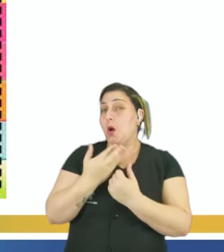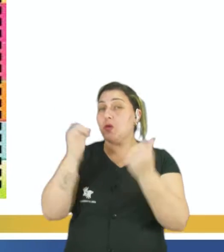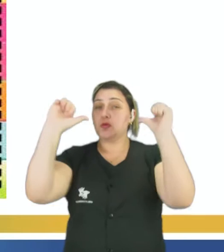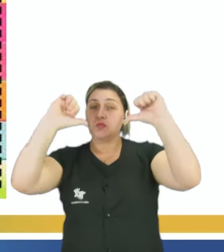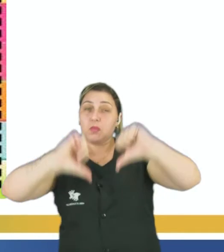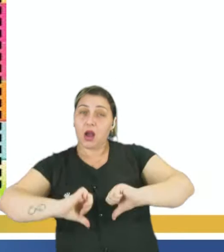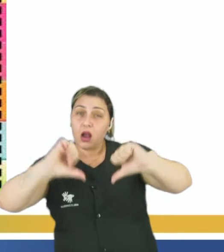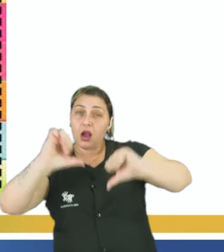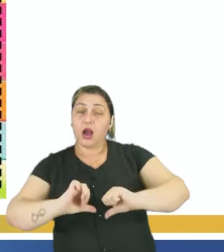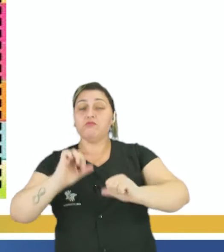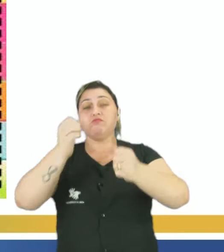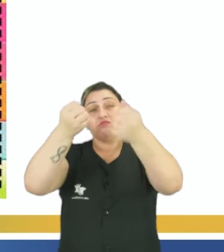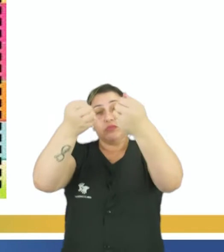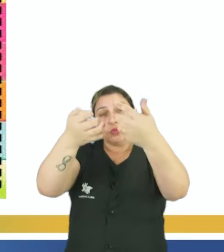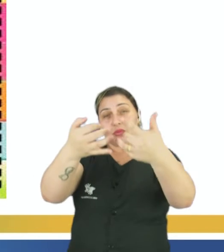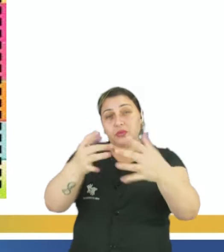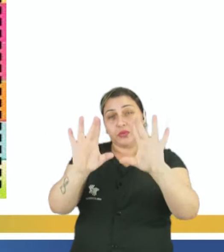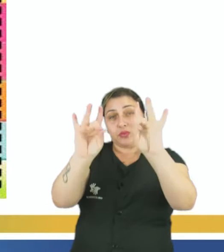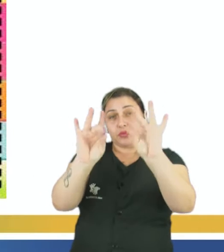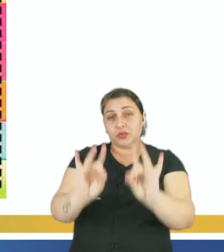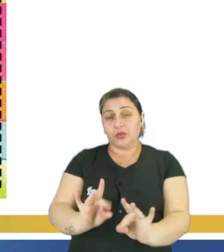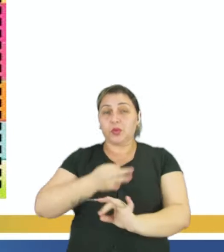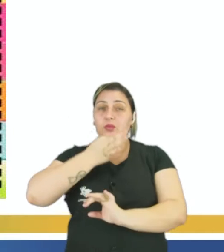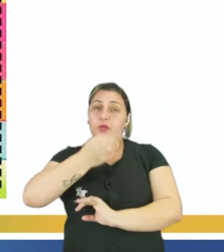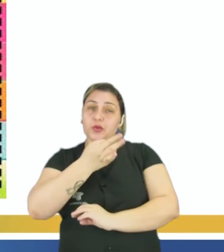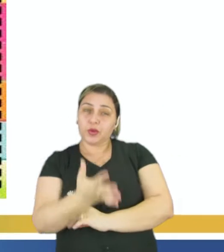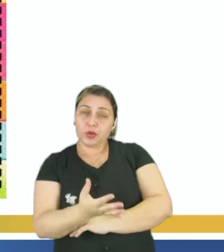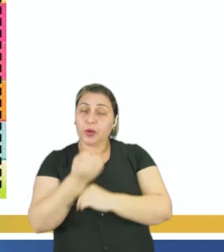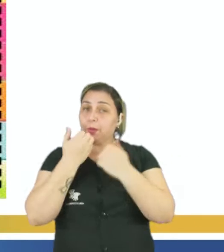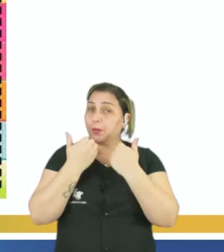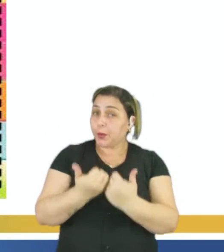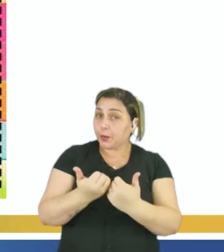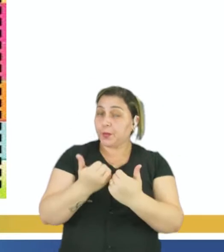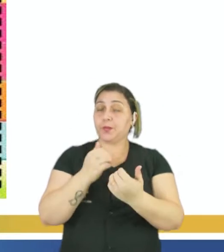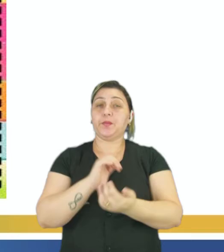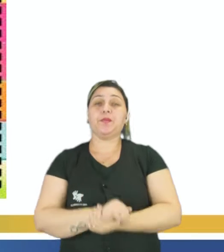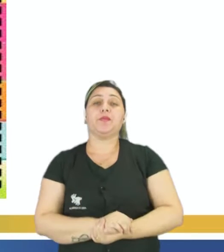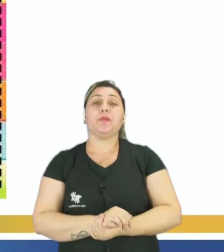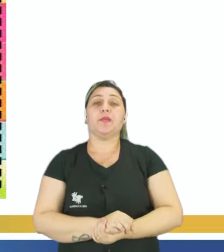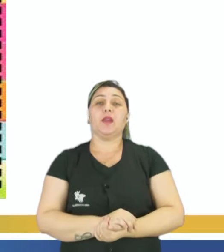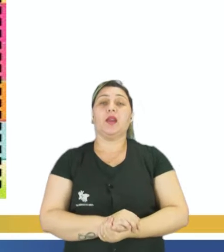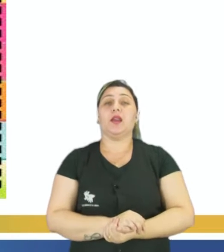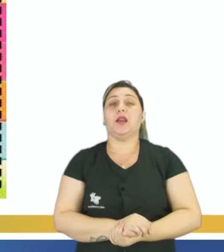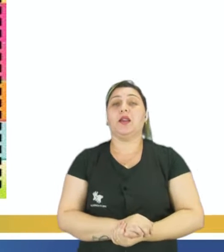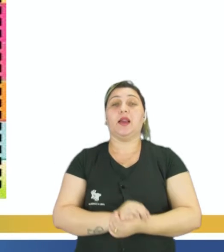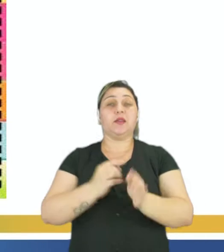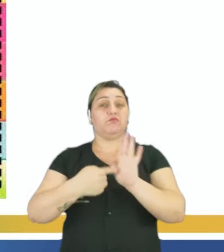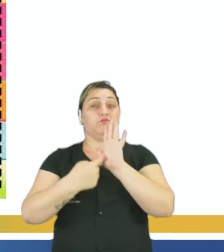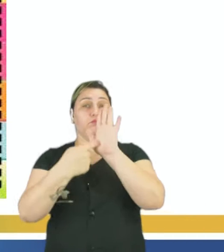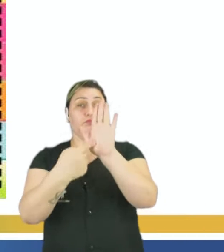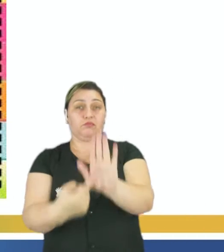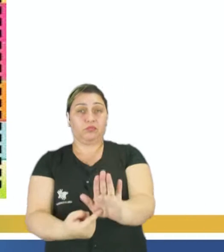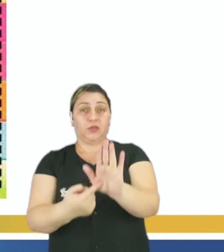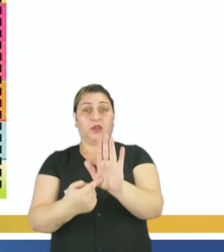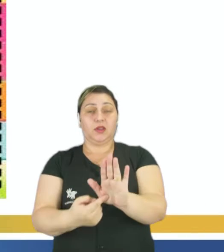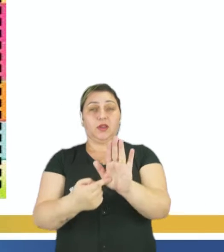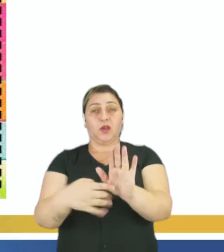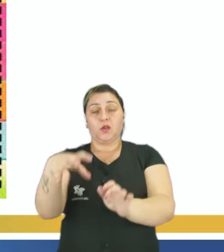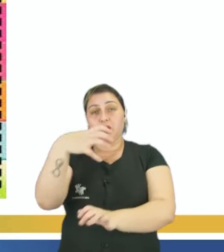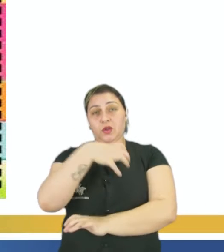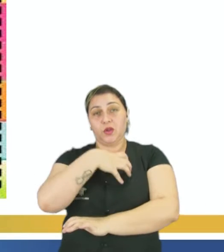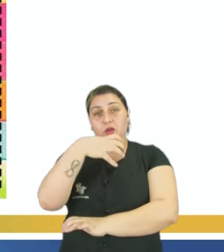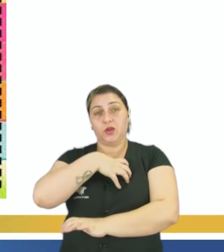ou seja, descrevendo e dando a opinião, tá bom? Então, esse apontamento, essa maneira